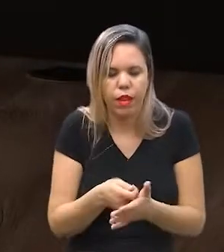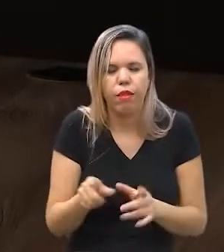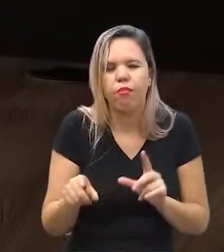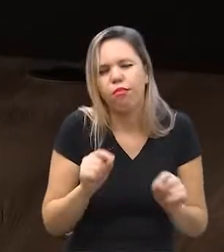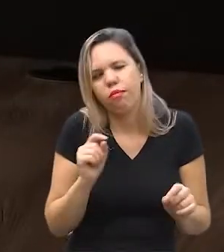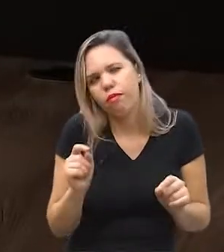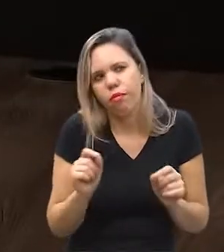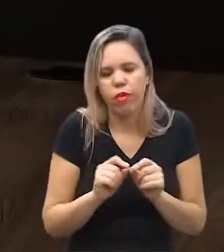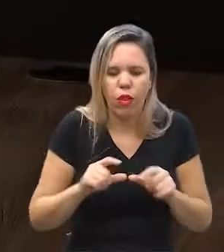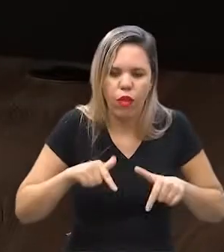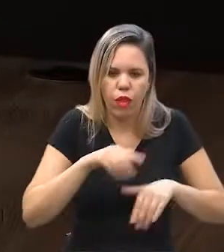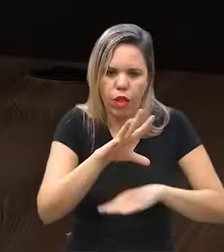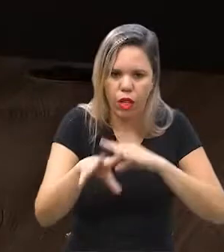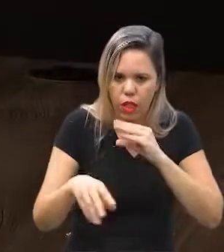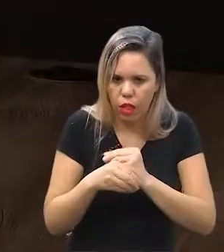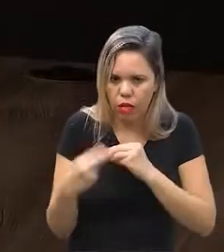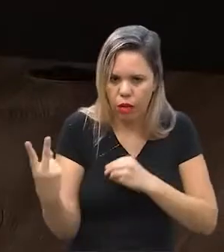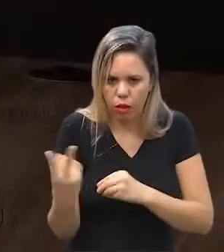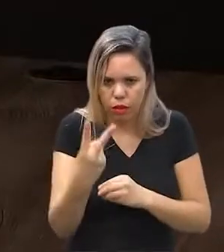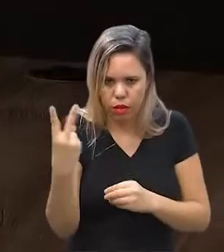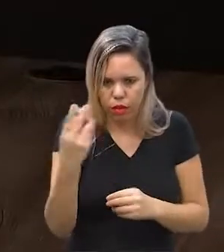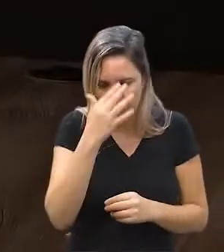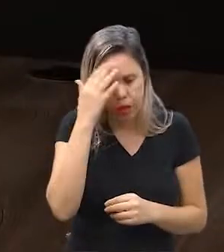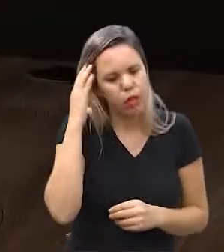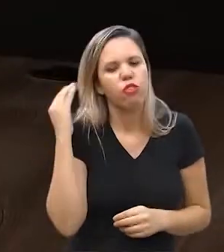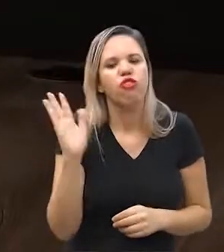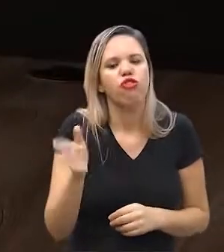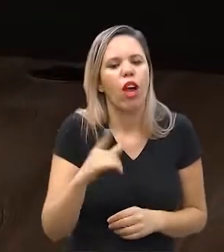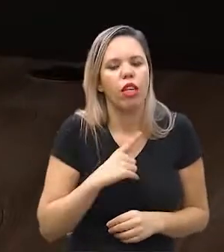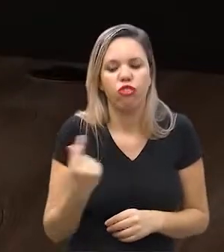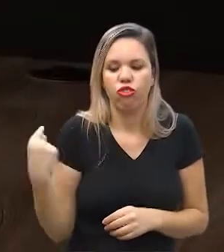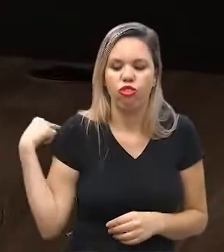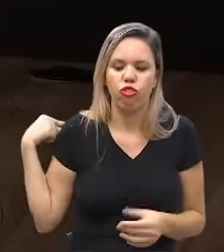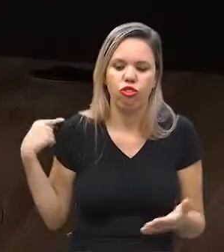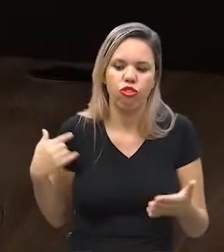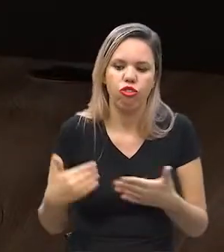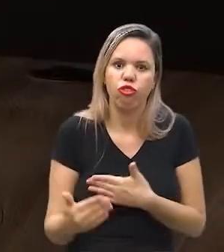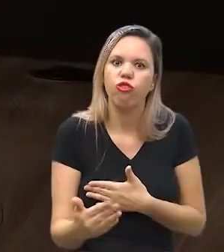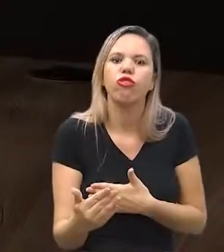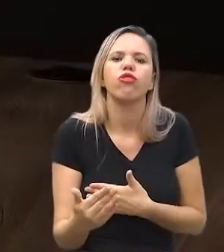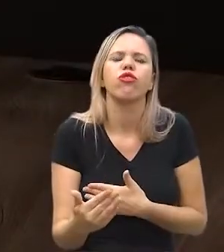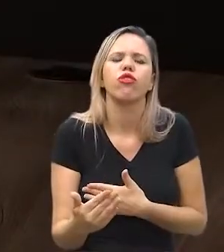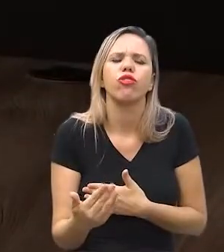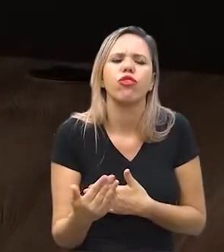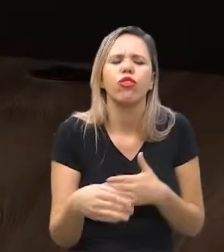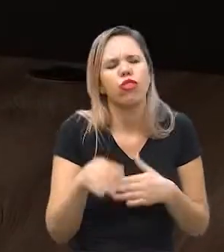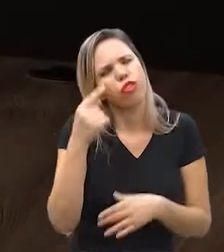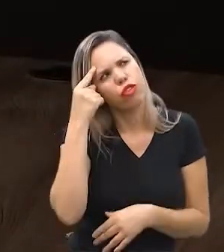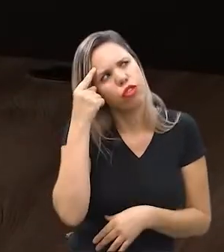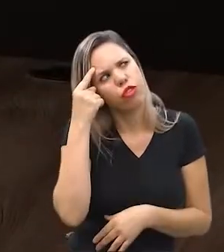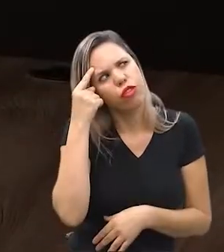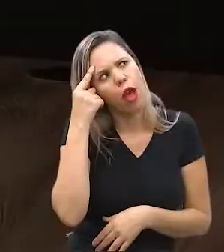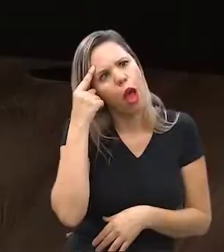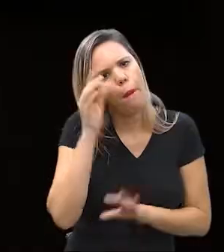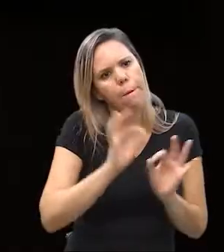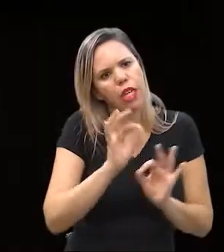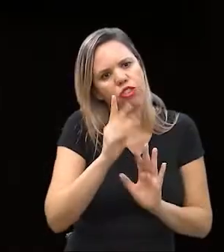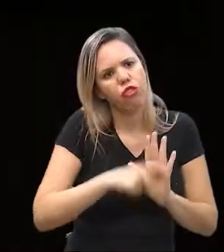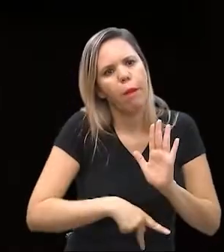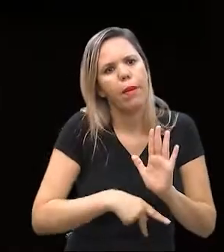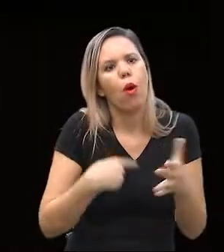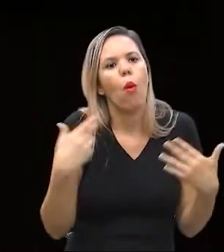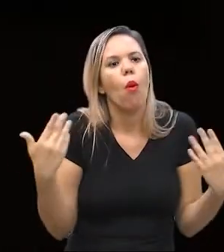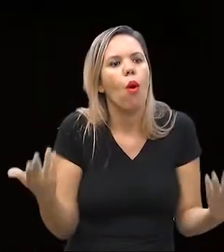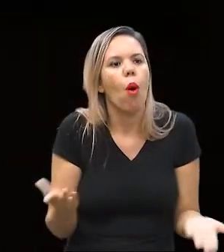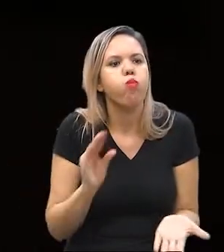decidiram agregar valor ao que vocês já tinham, vocês chegaram a fazer algum planejamento? Quanto